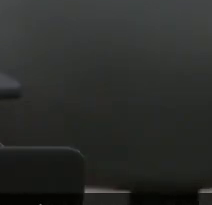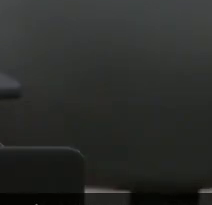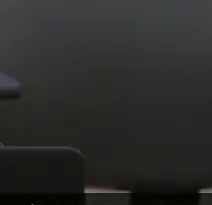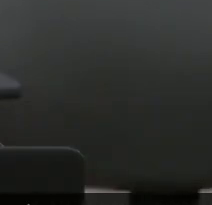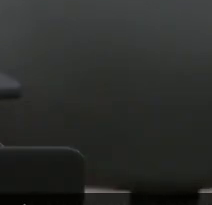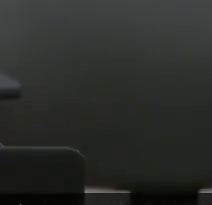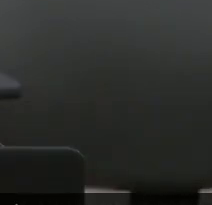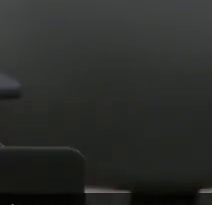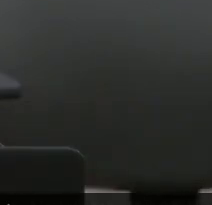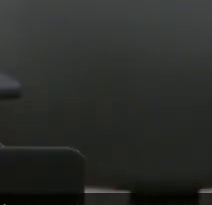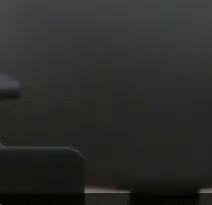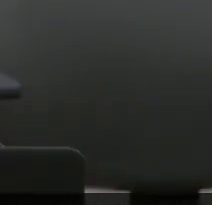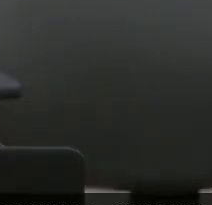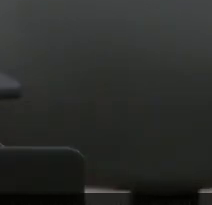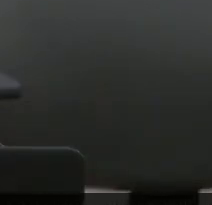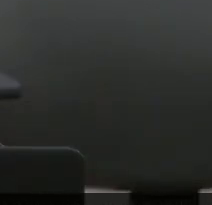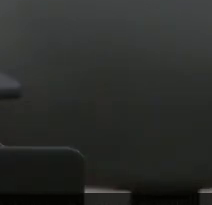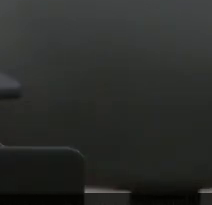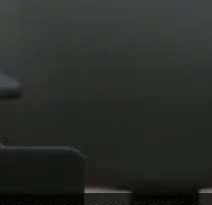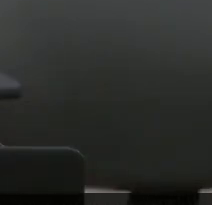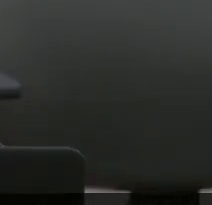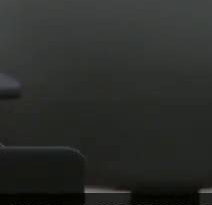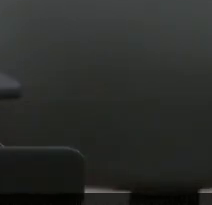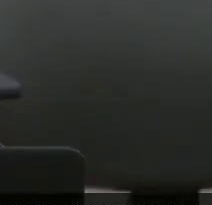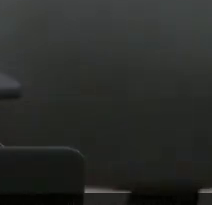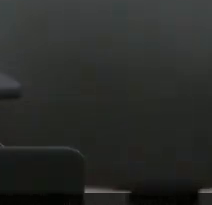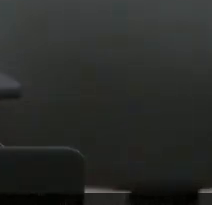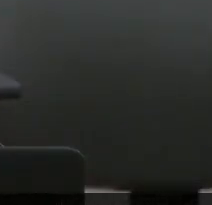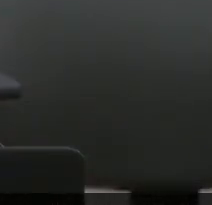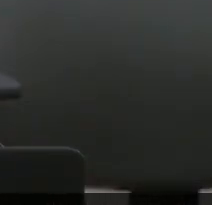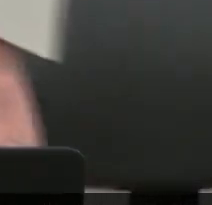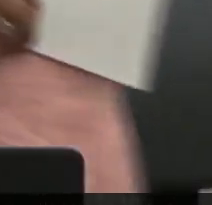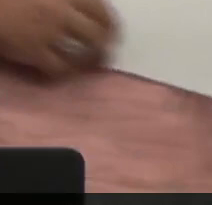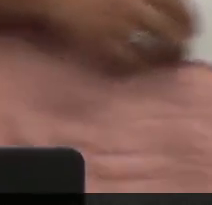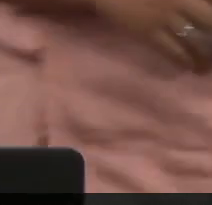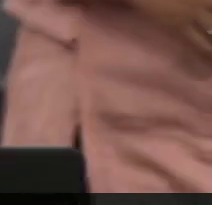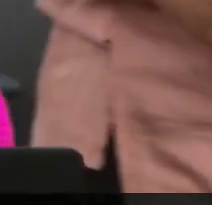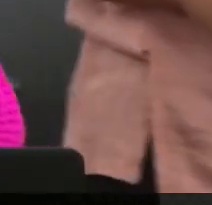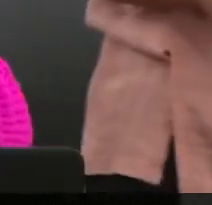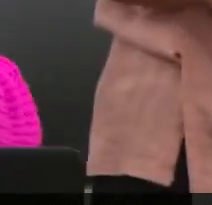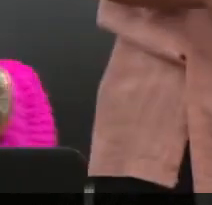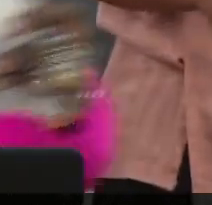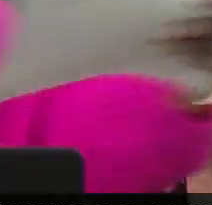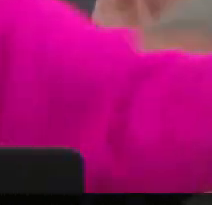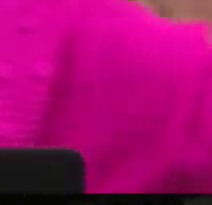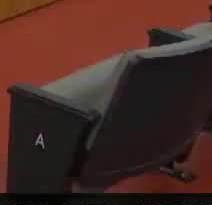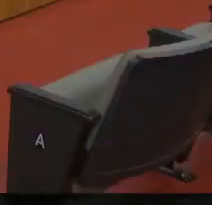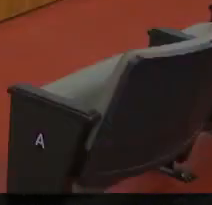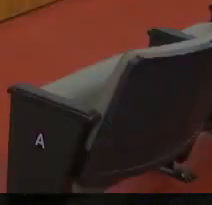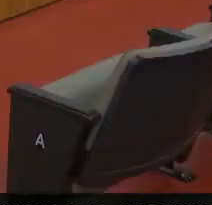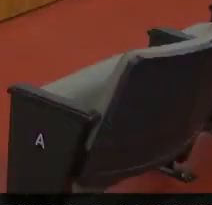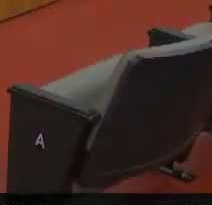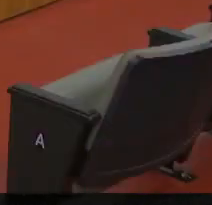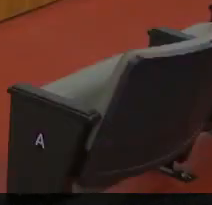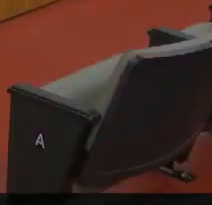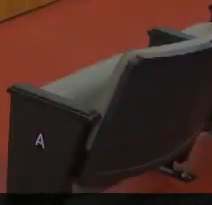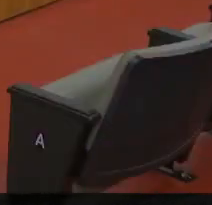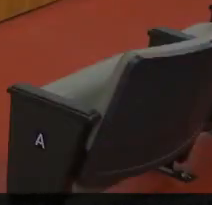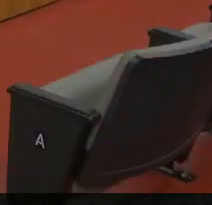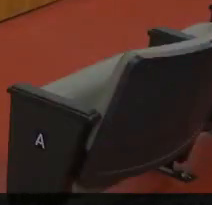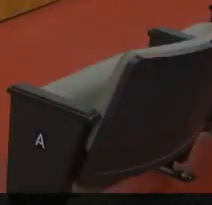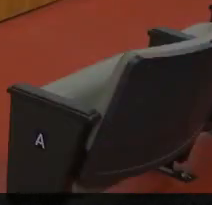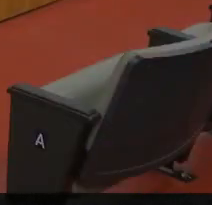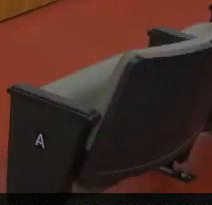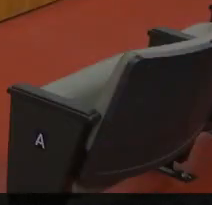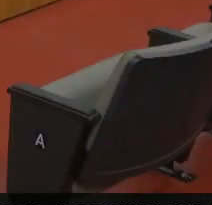a presidência para a deputada Beatriz Cerqueira para leitura e colocar em votação o requerimento de mentoria Oi